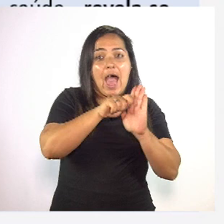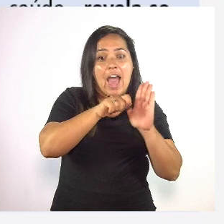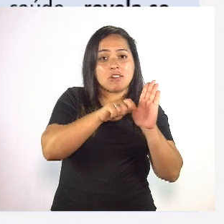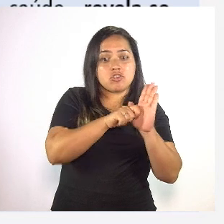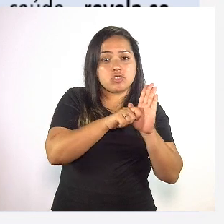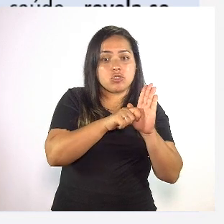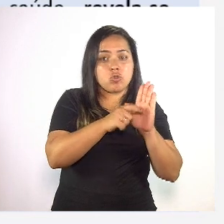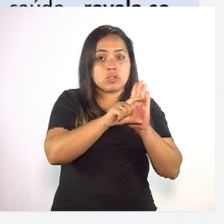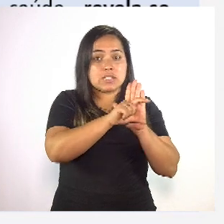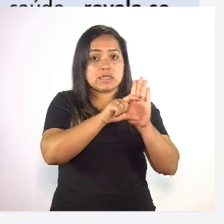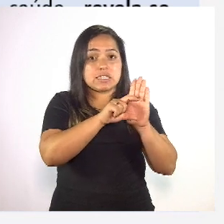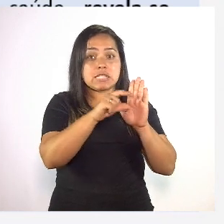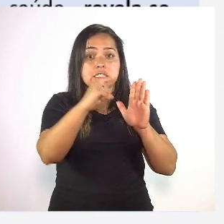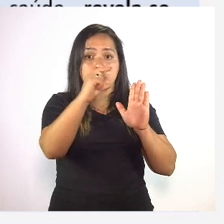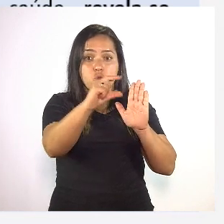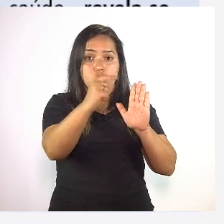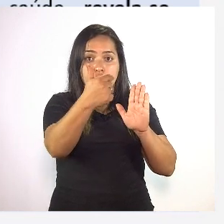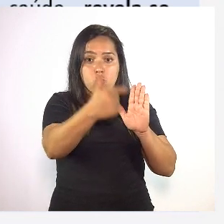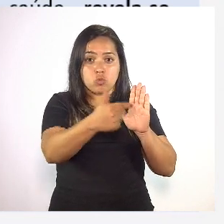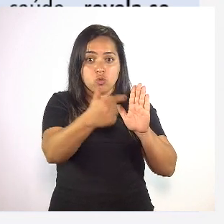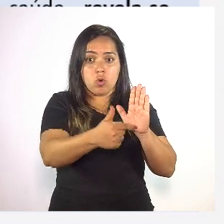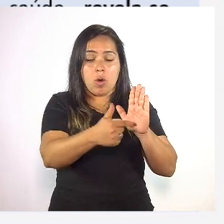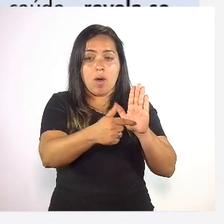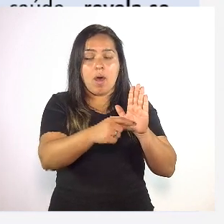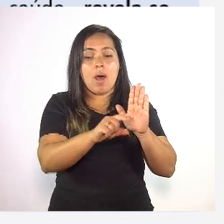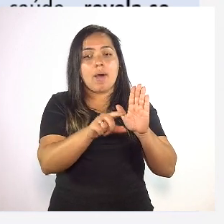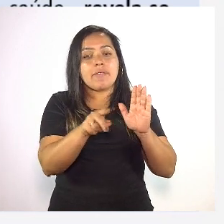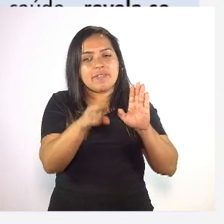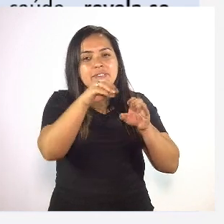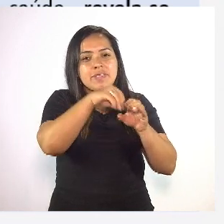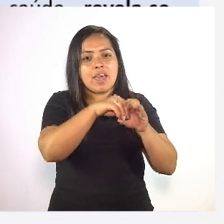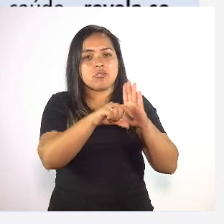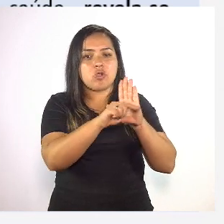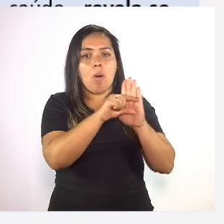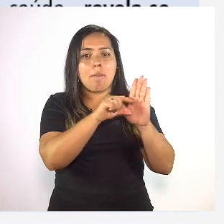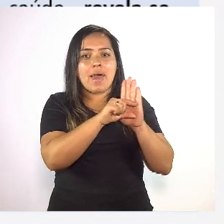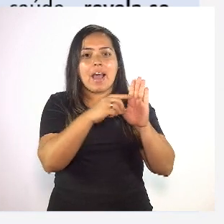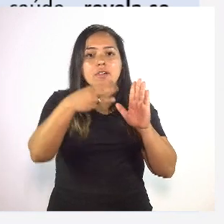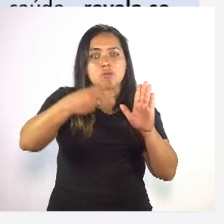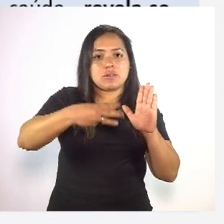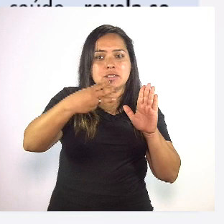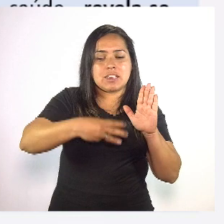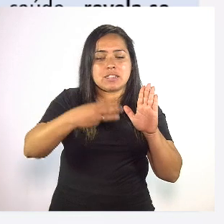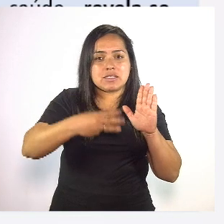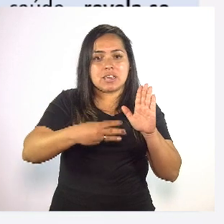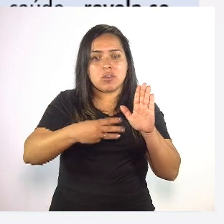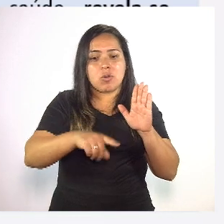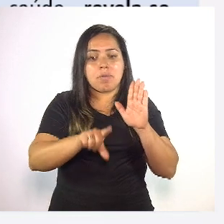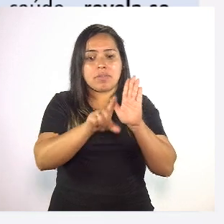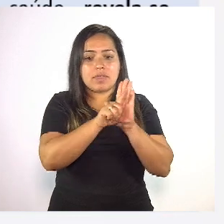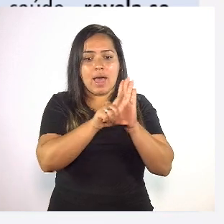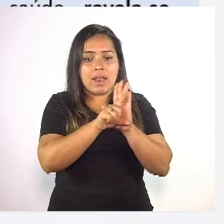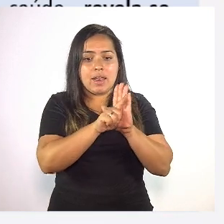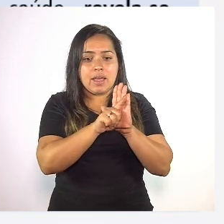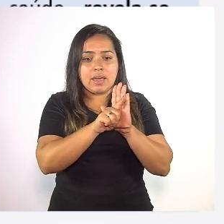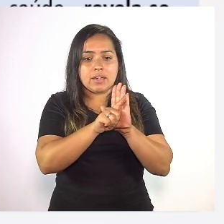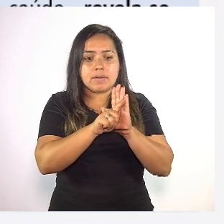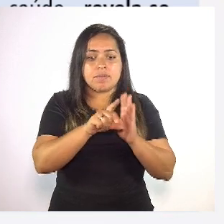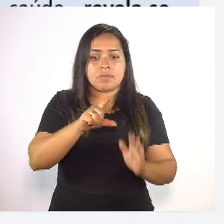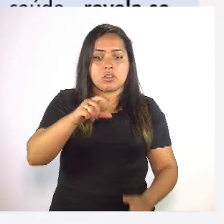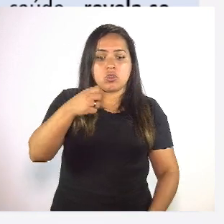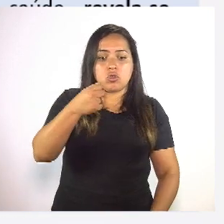de 2013. Basicamente, essa lei determina, é uma lei federal que determina que os contratos de exploração de